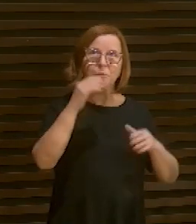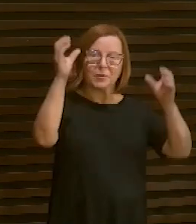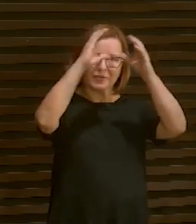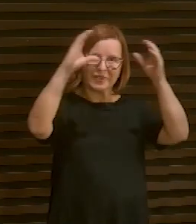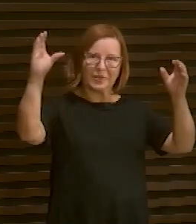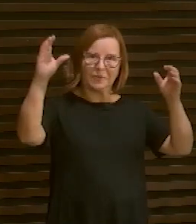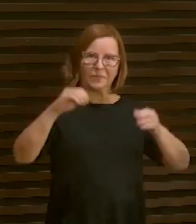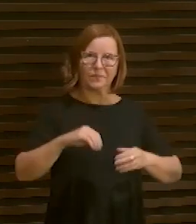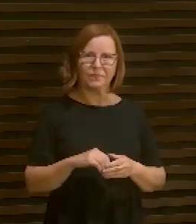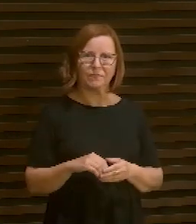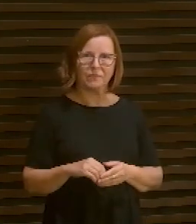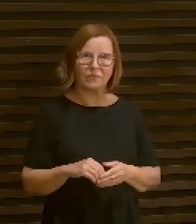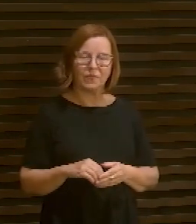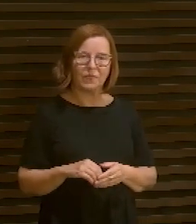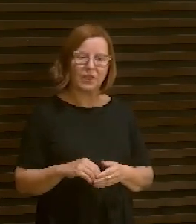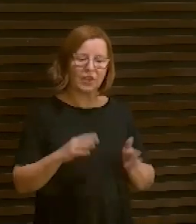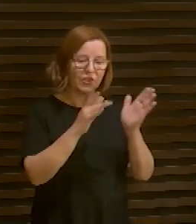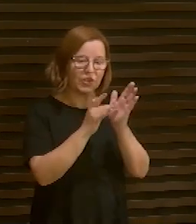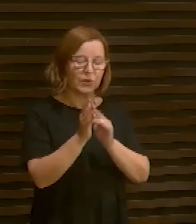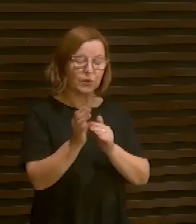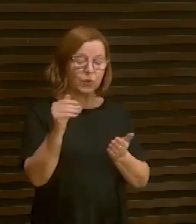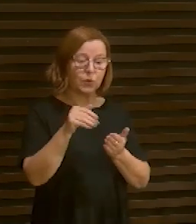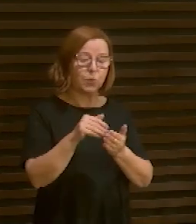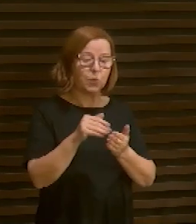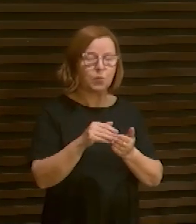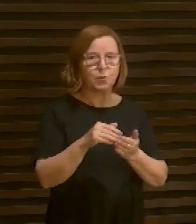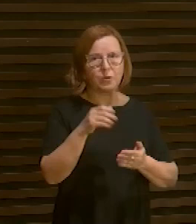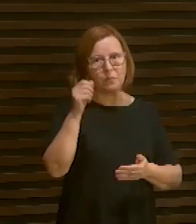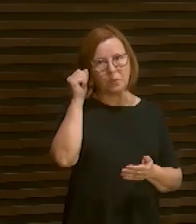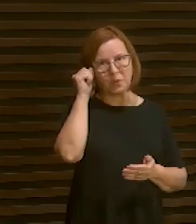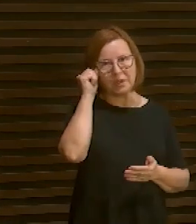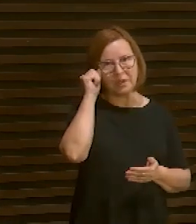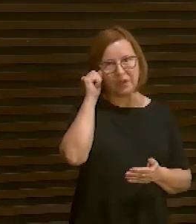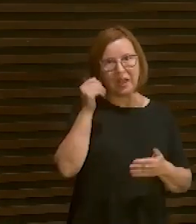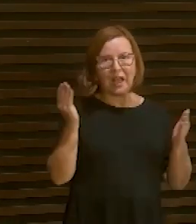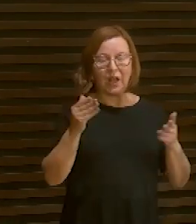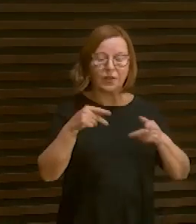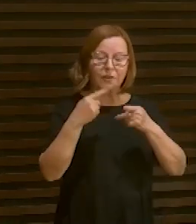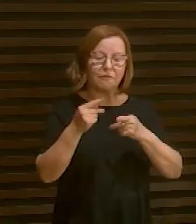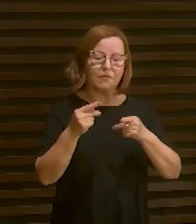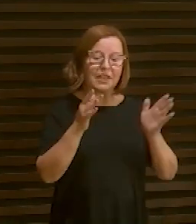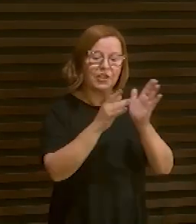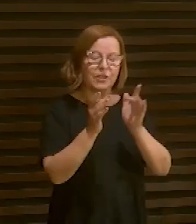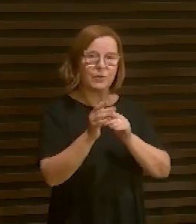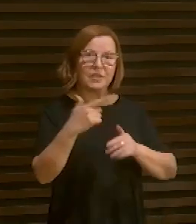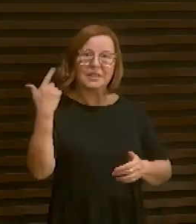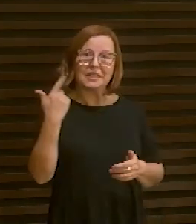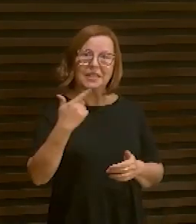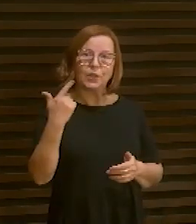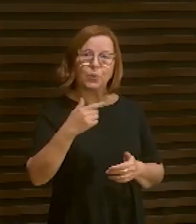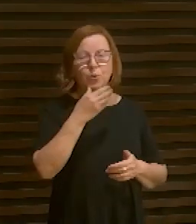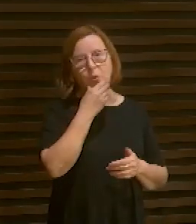chamou Jesus de último Adão e agora ele chama Jesus de segundo homem. Não existe segundo